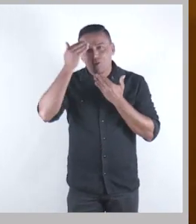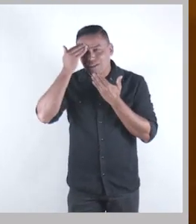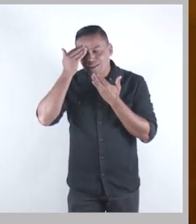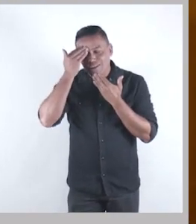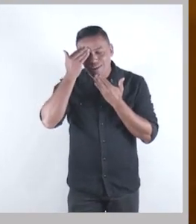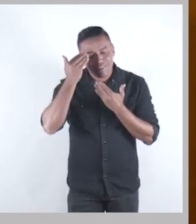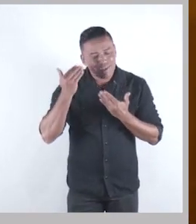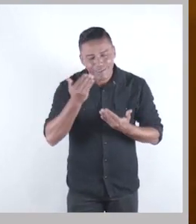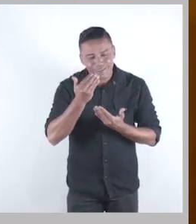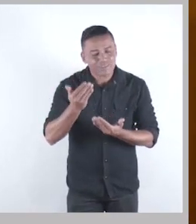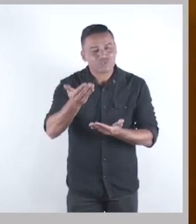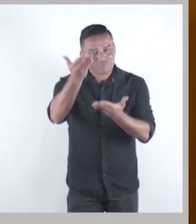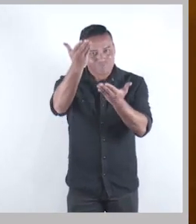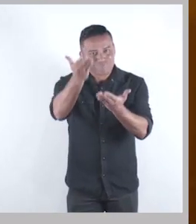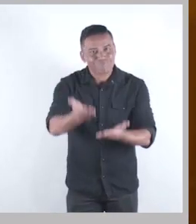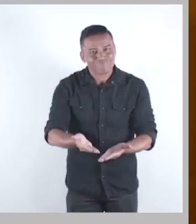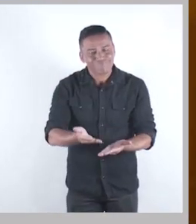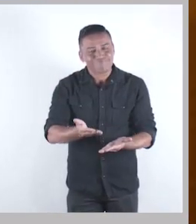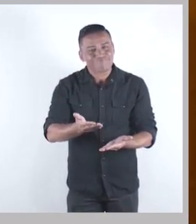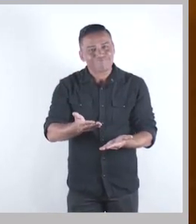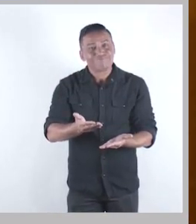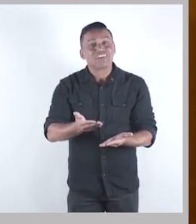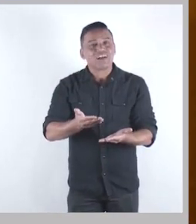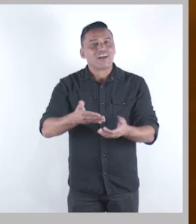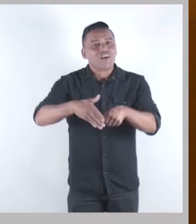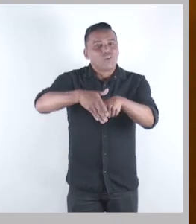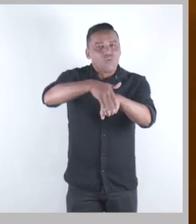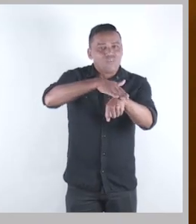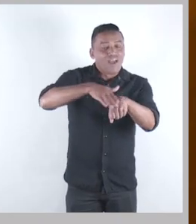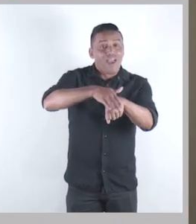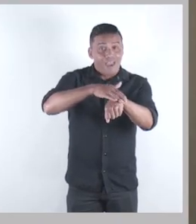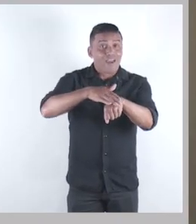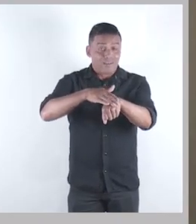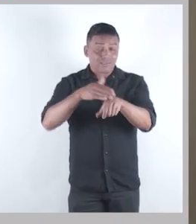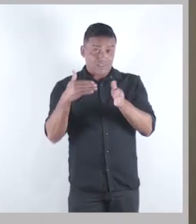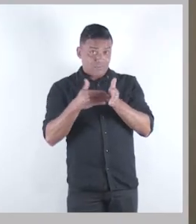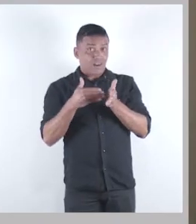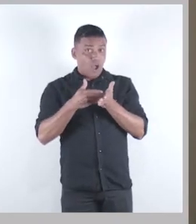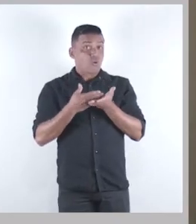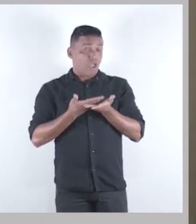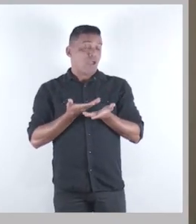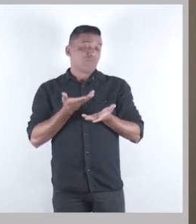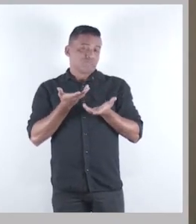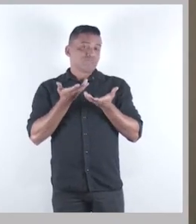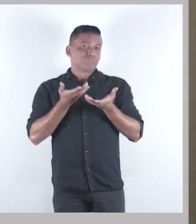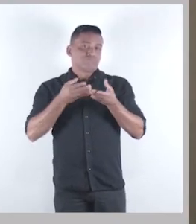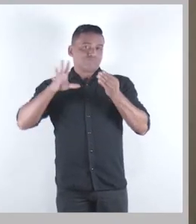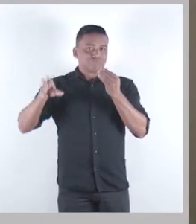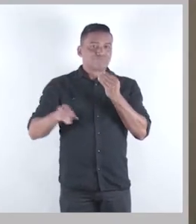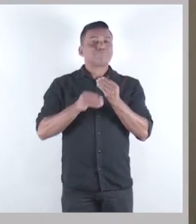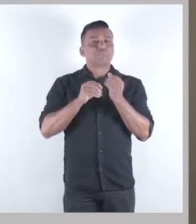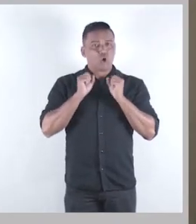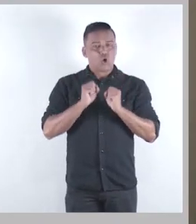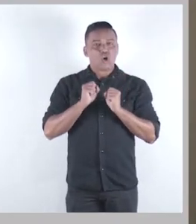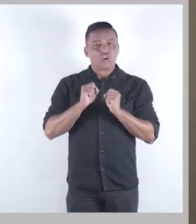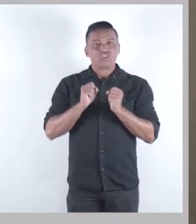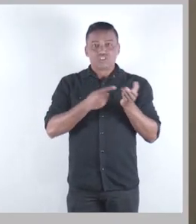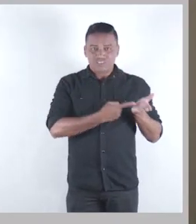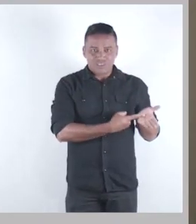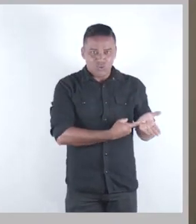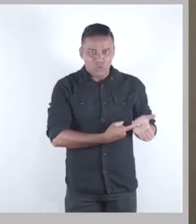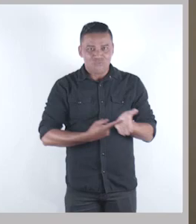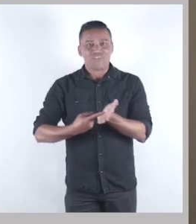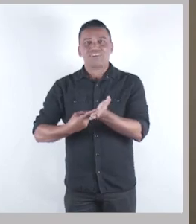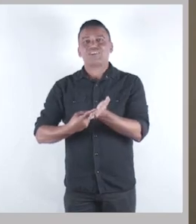agradeço muitíssimo por essa conversa, né, se o senhor quiser fazer alguma consideração final. E convido, né,